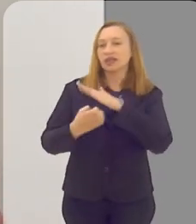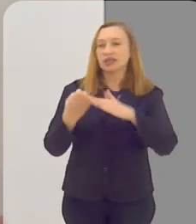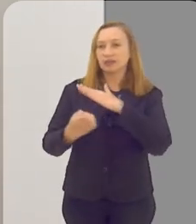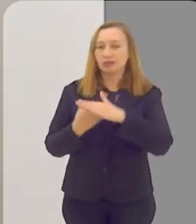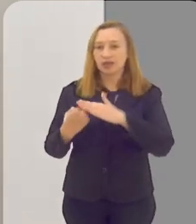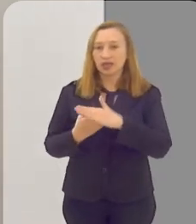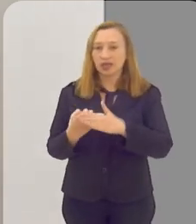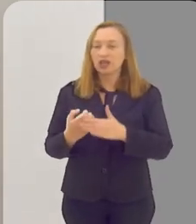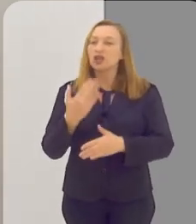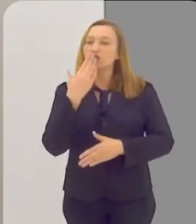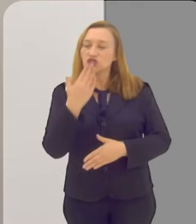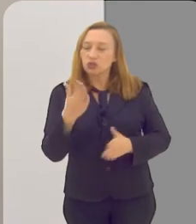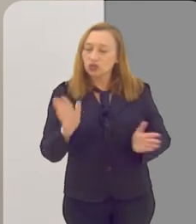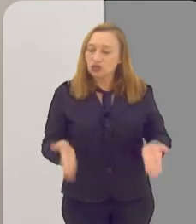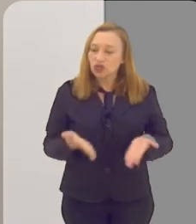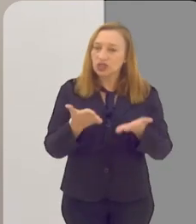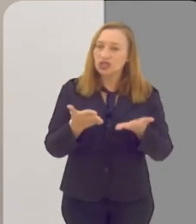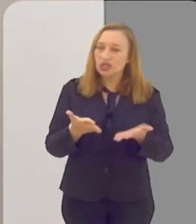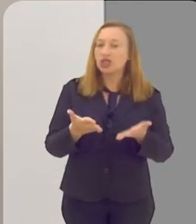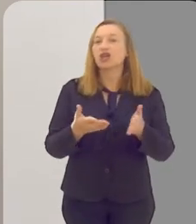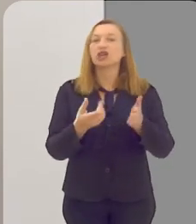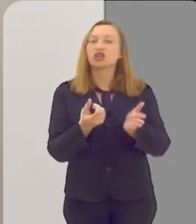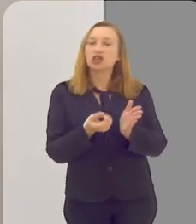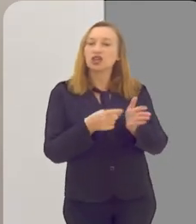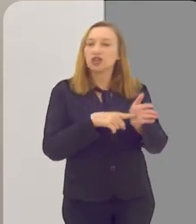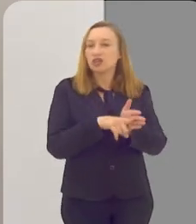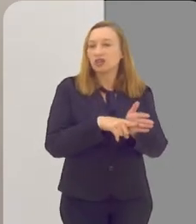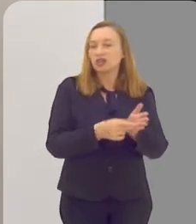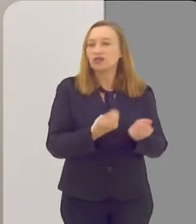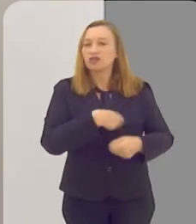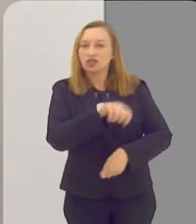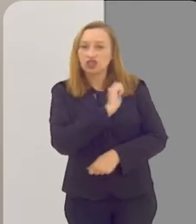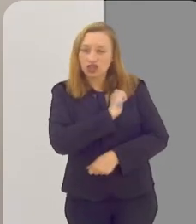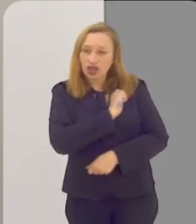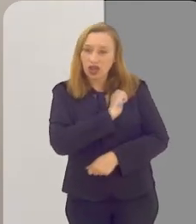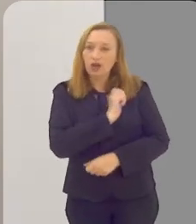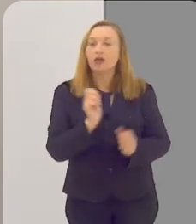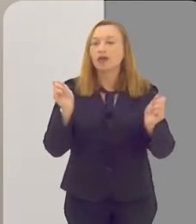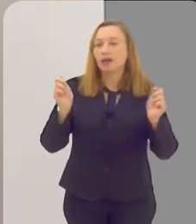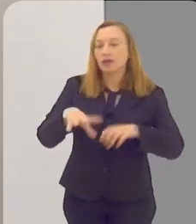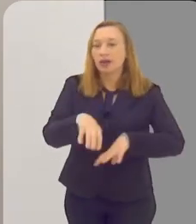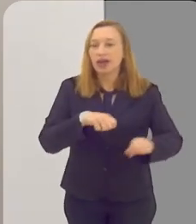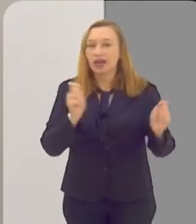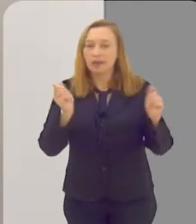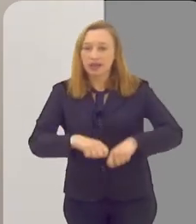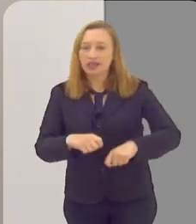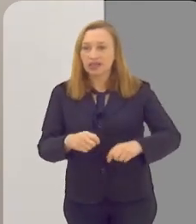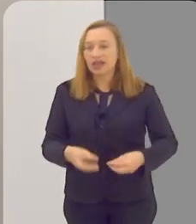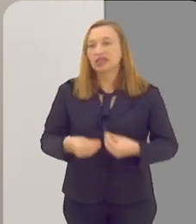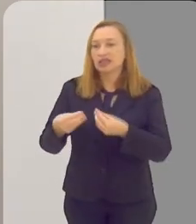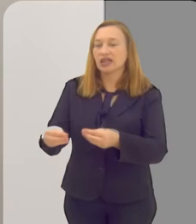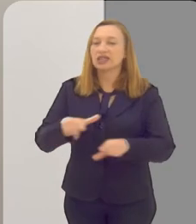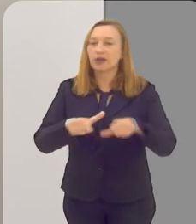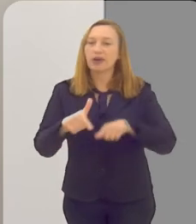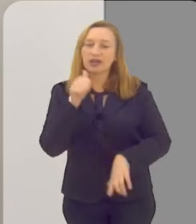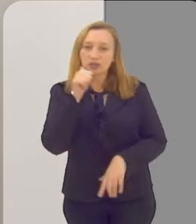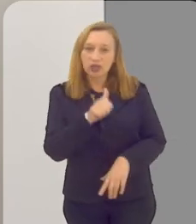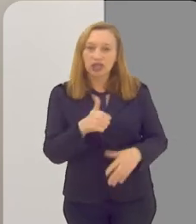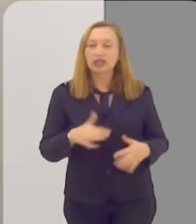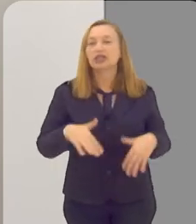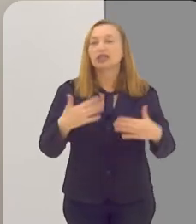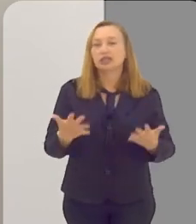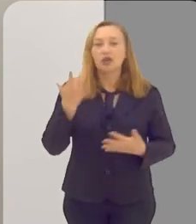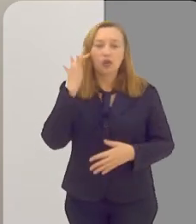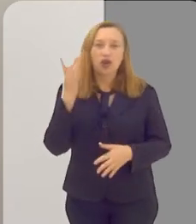oferecer para as empresas, né, algum tipo de incentivo fiscal e tributário para capacitar e empregar essas